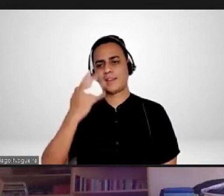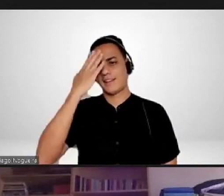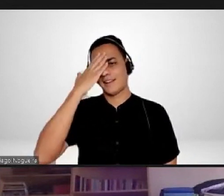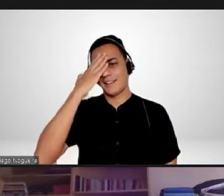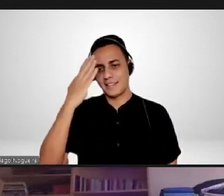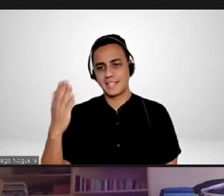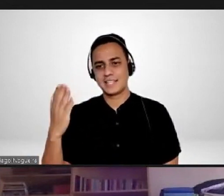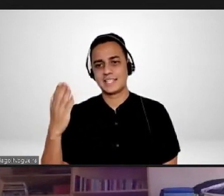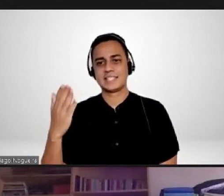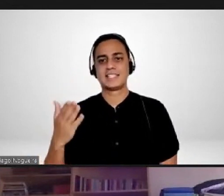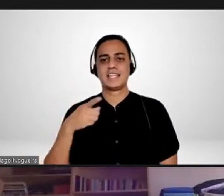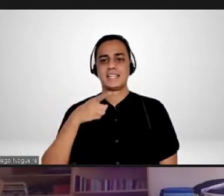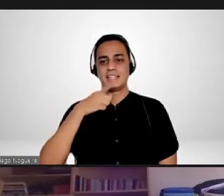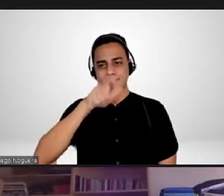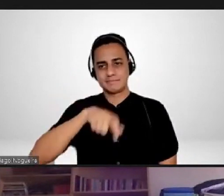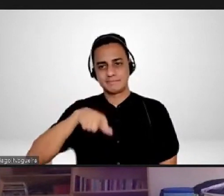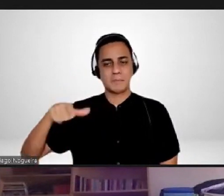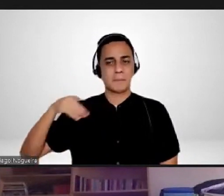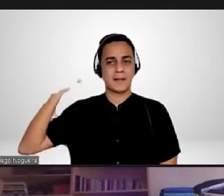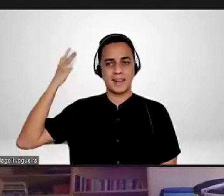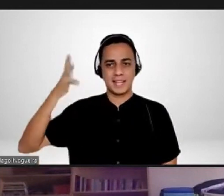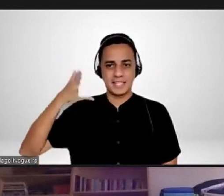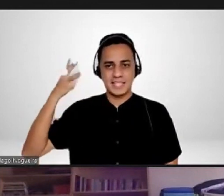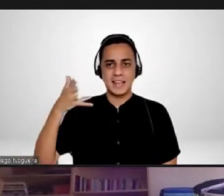muito aos palestrantes.